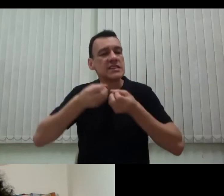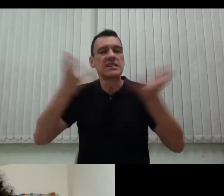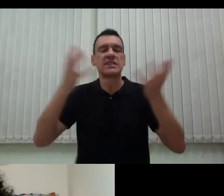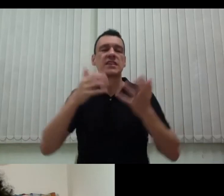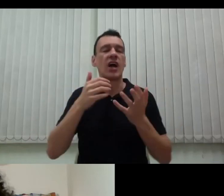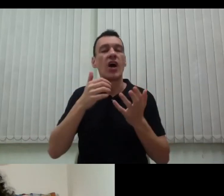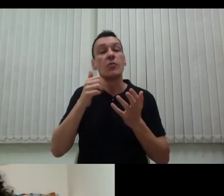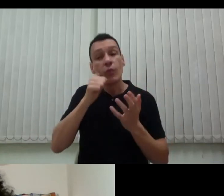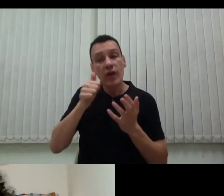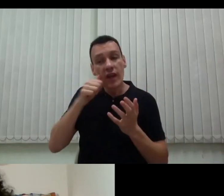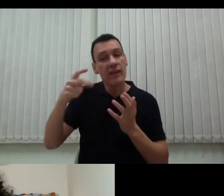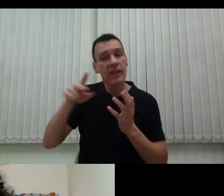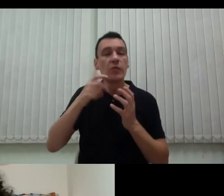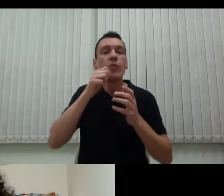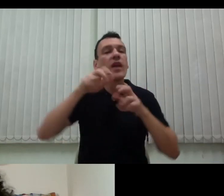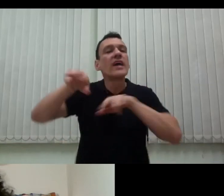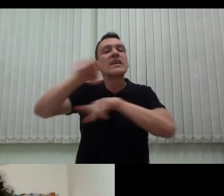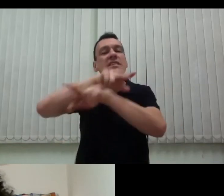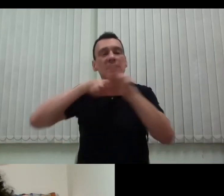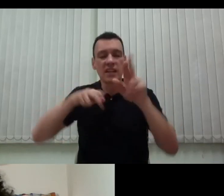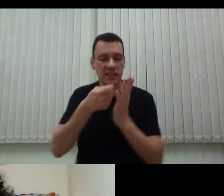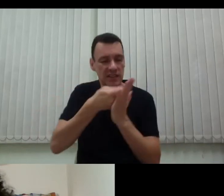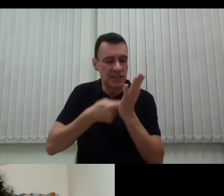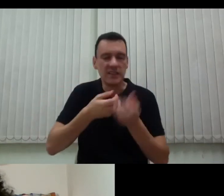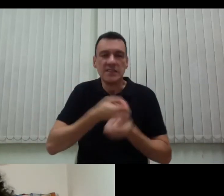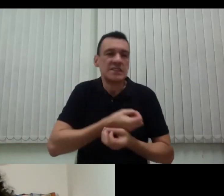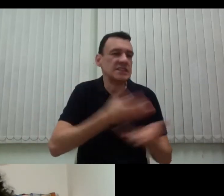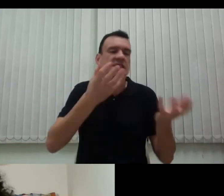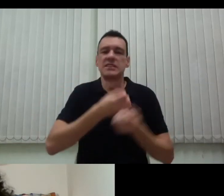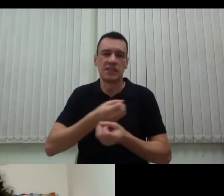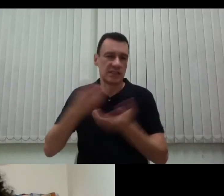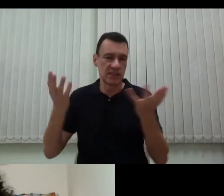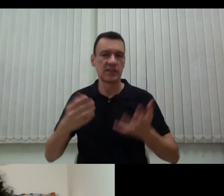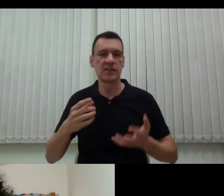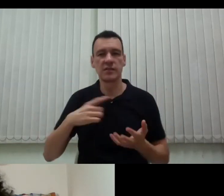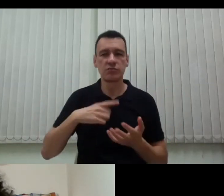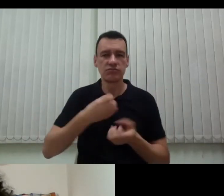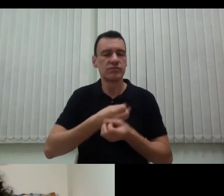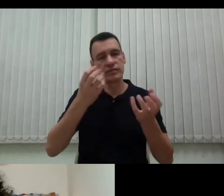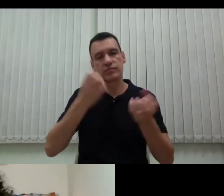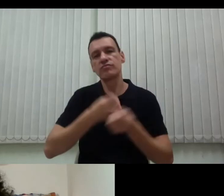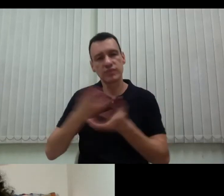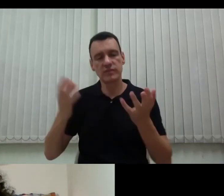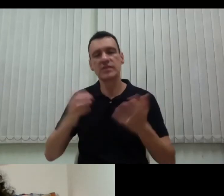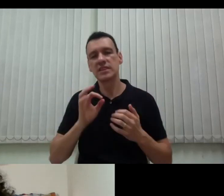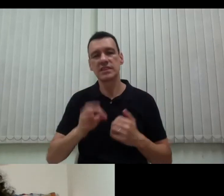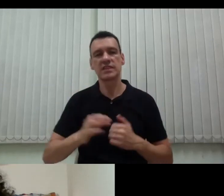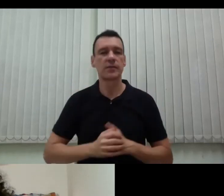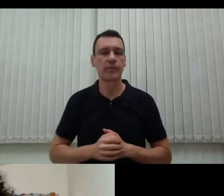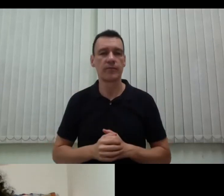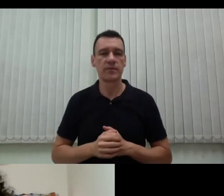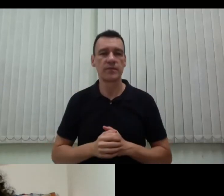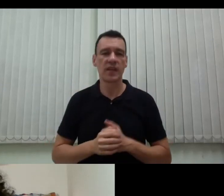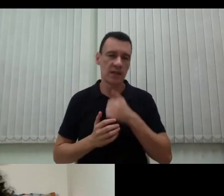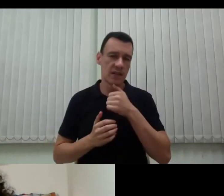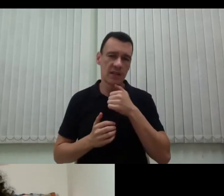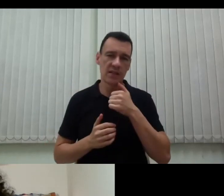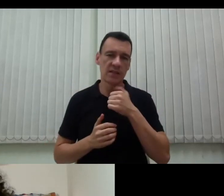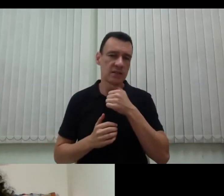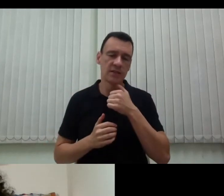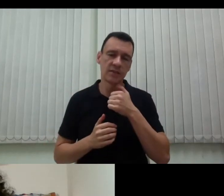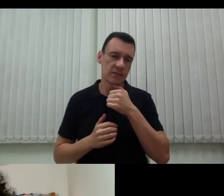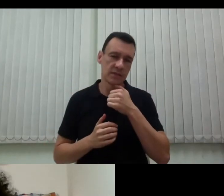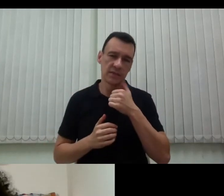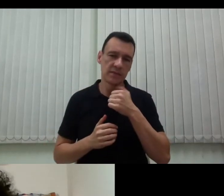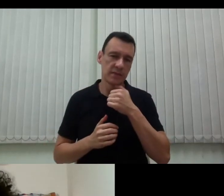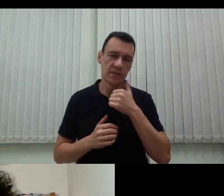né? A Sueli Carneiro nos ajuda a entender essa violência. O epistemicídio, os efeitos dele, não é só